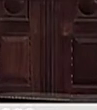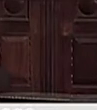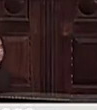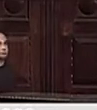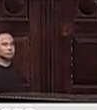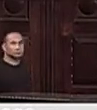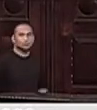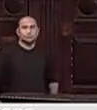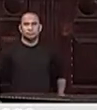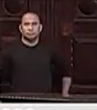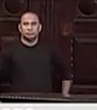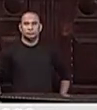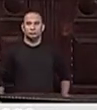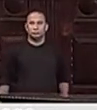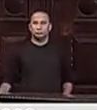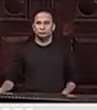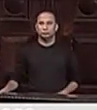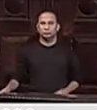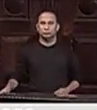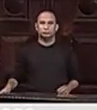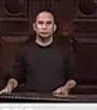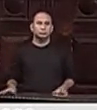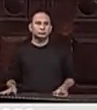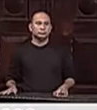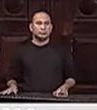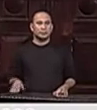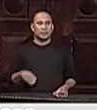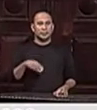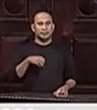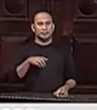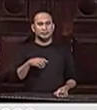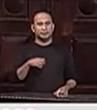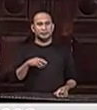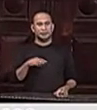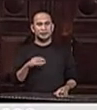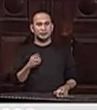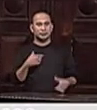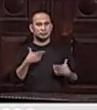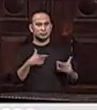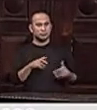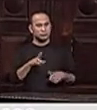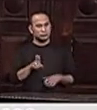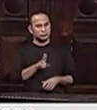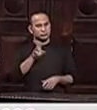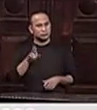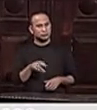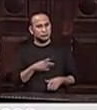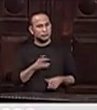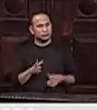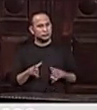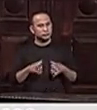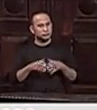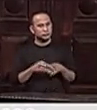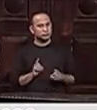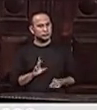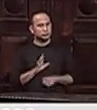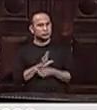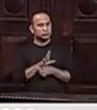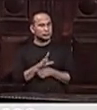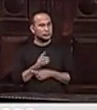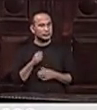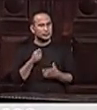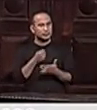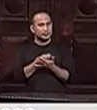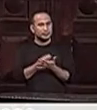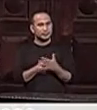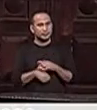o caso de Mesquita. E em Mesquita, a questão da utilização dos recursos do Fundo Previdenciário para